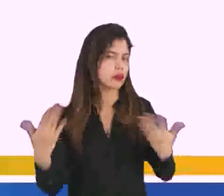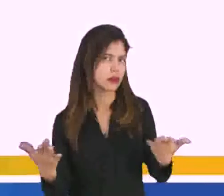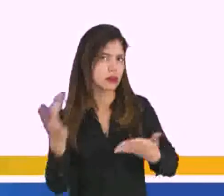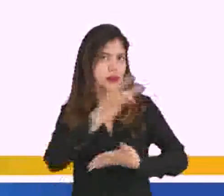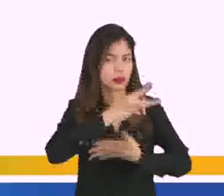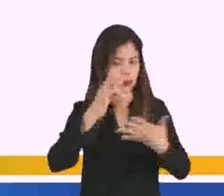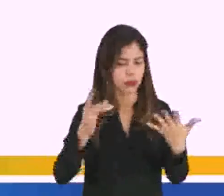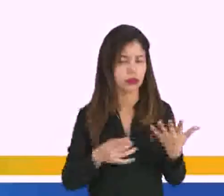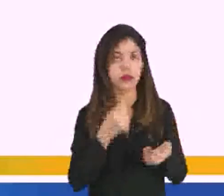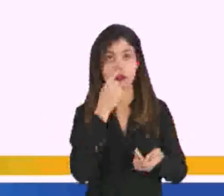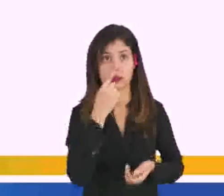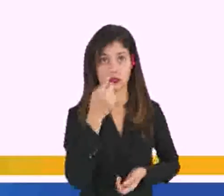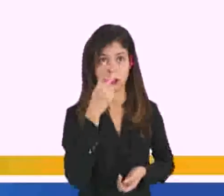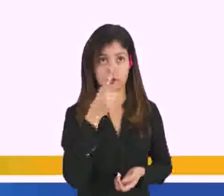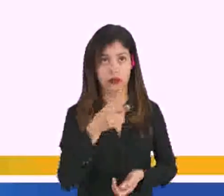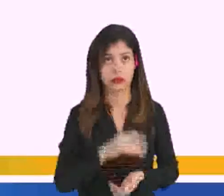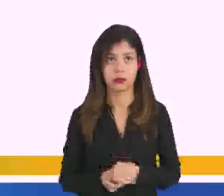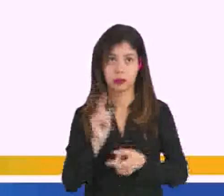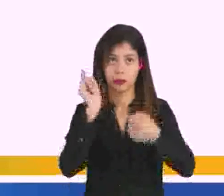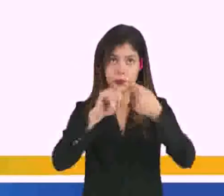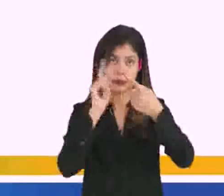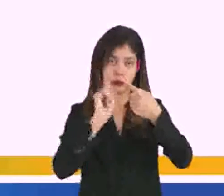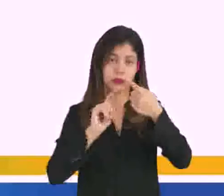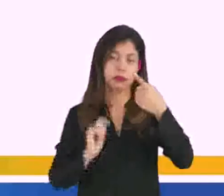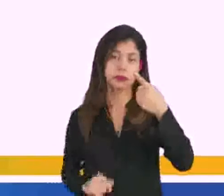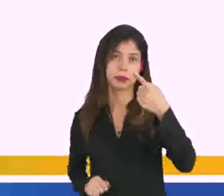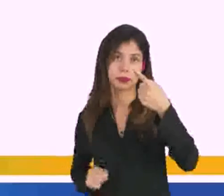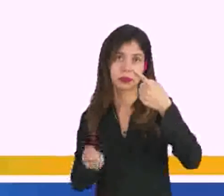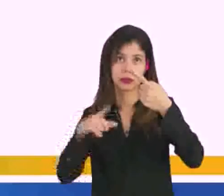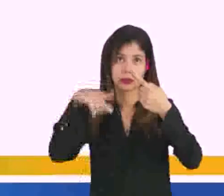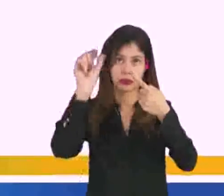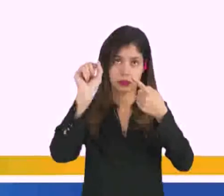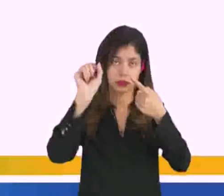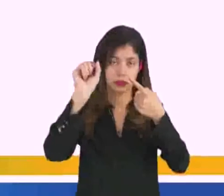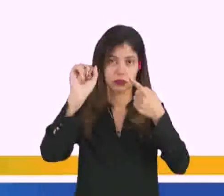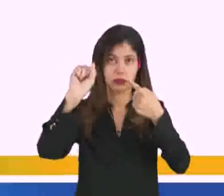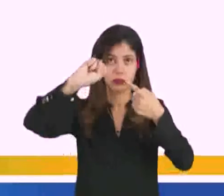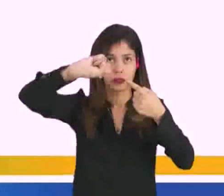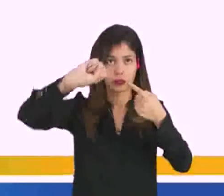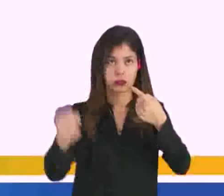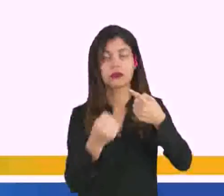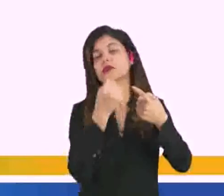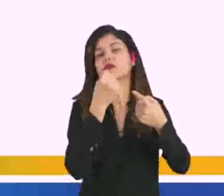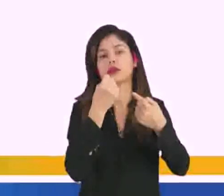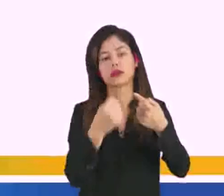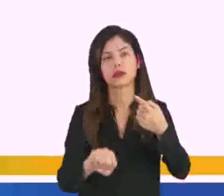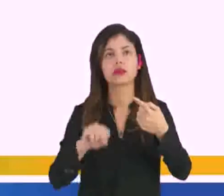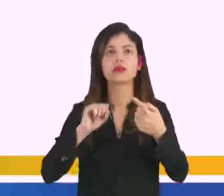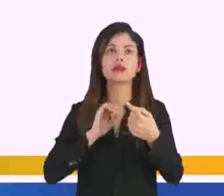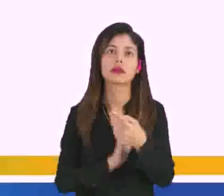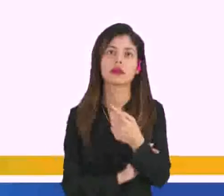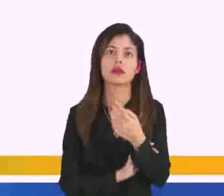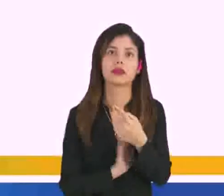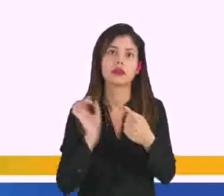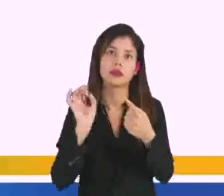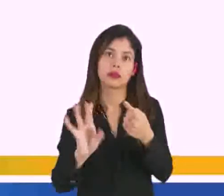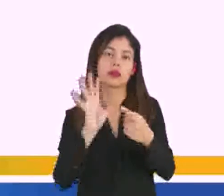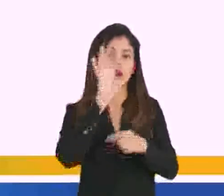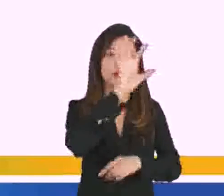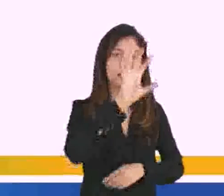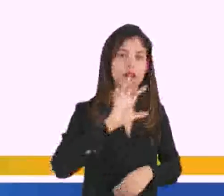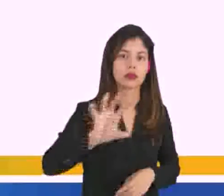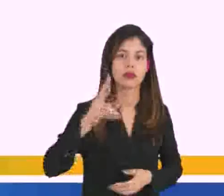em qual dessas situações que aparecem aí? Olha, observe a primeira situação. Vamos pensar numa escolha, né, desses 8.000